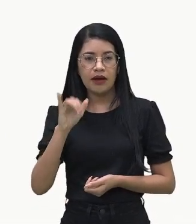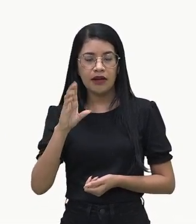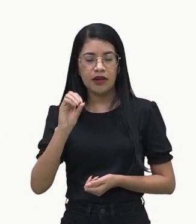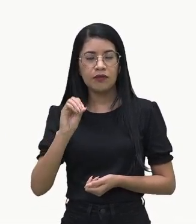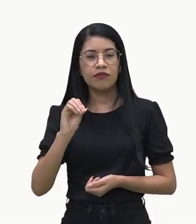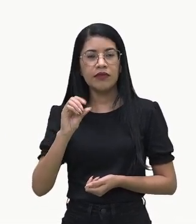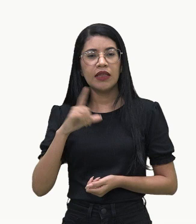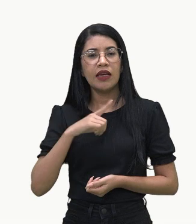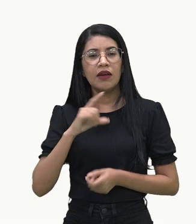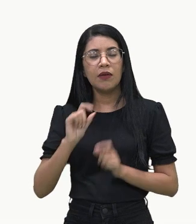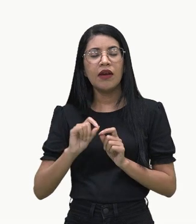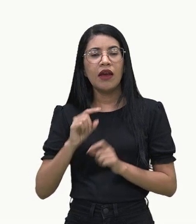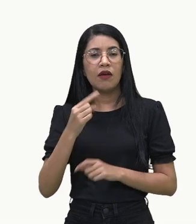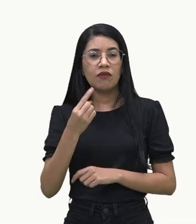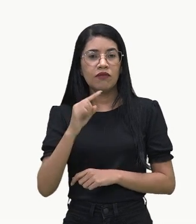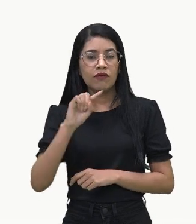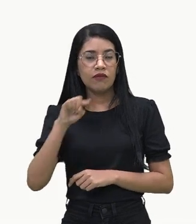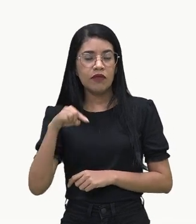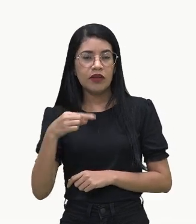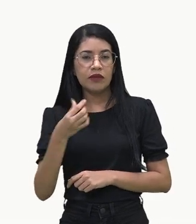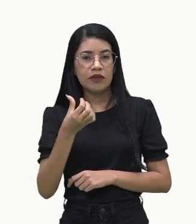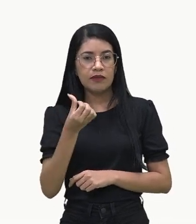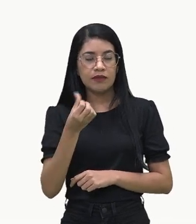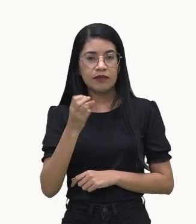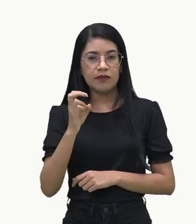ele tem